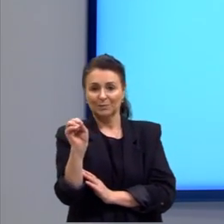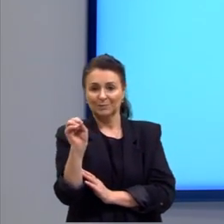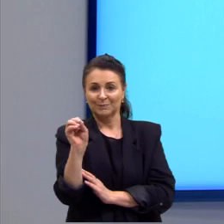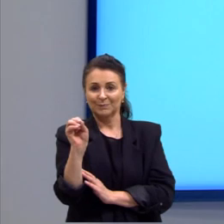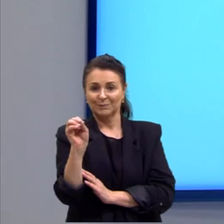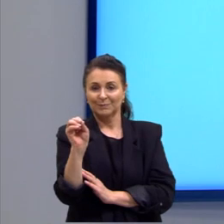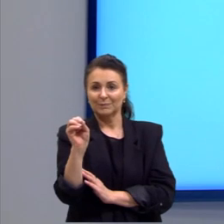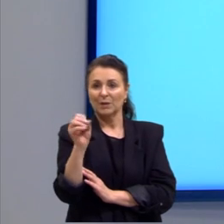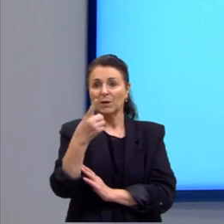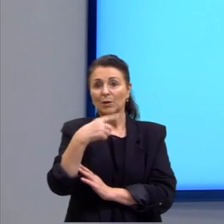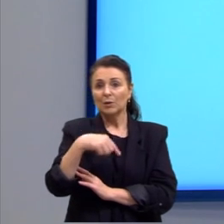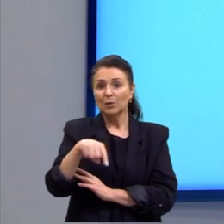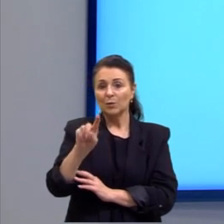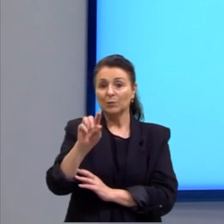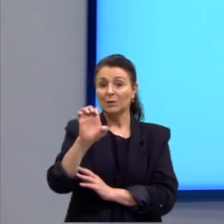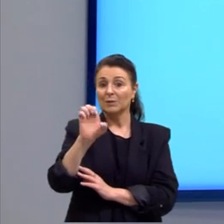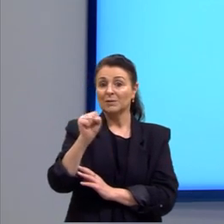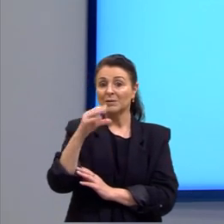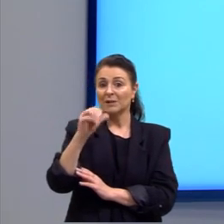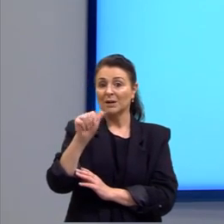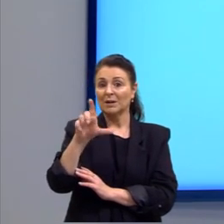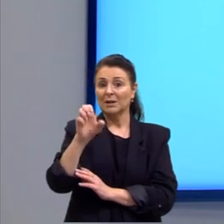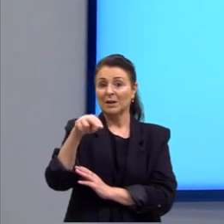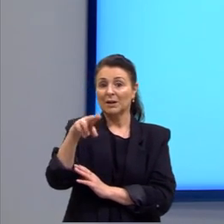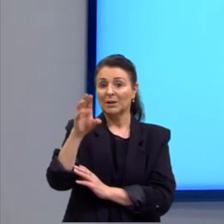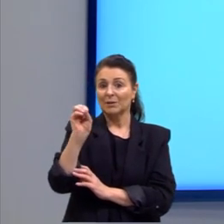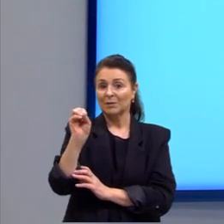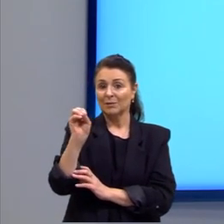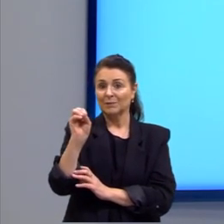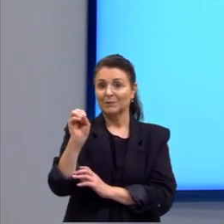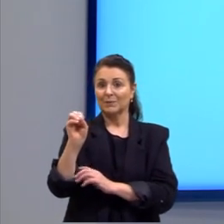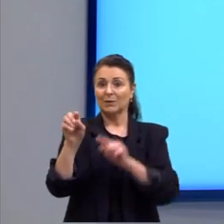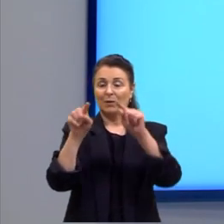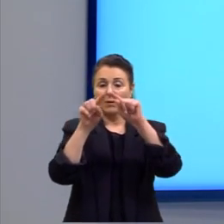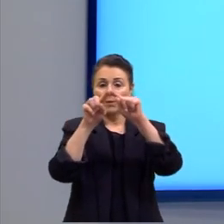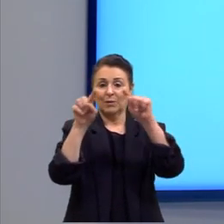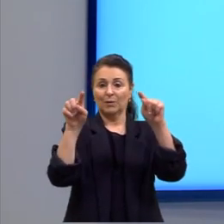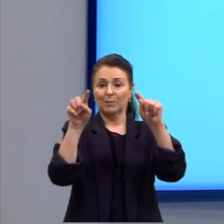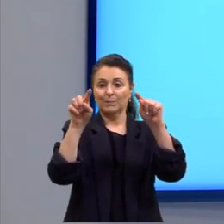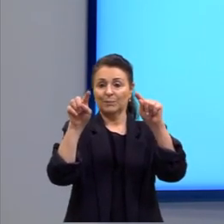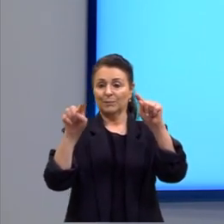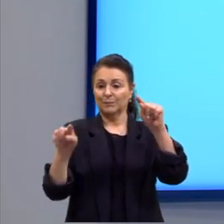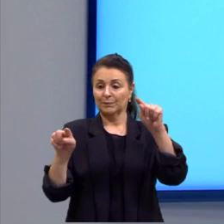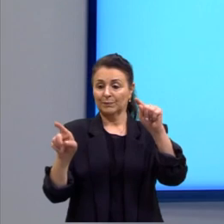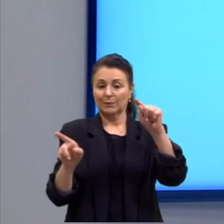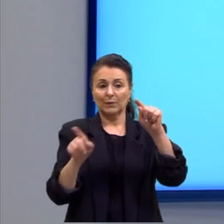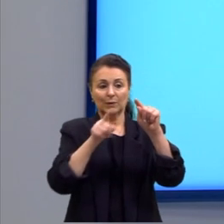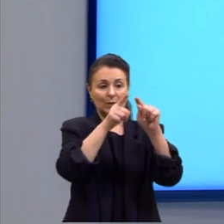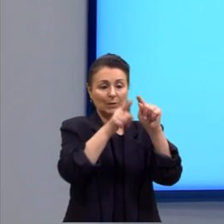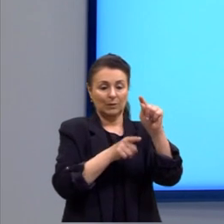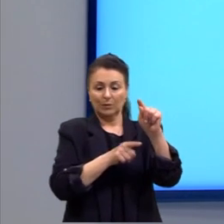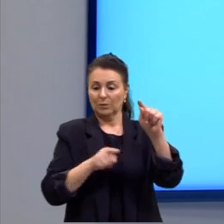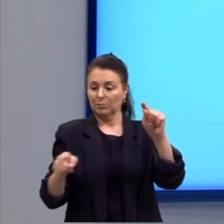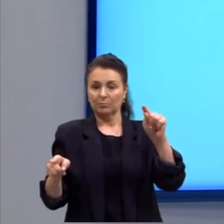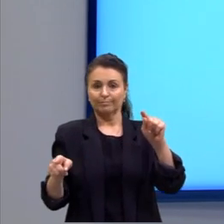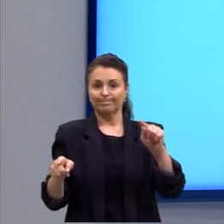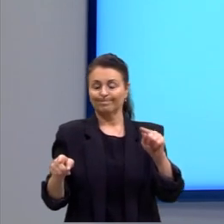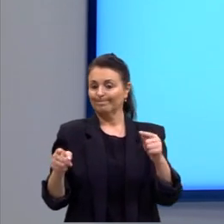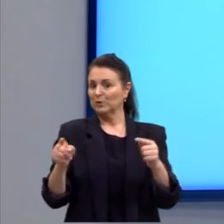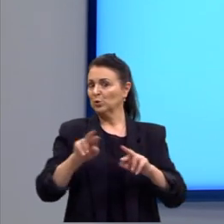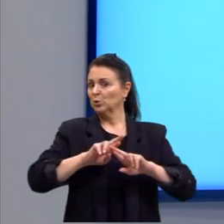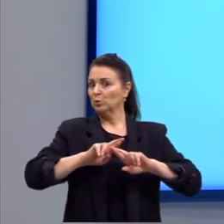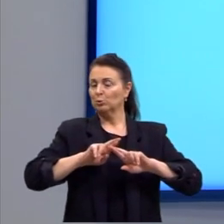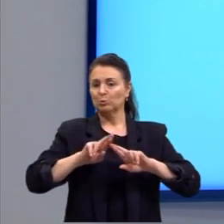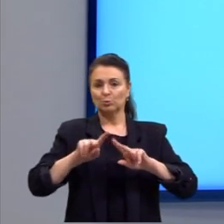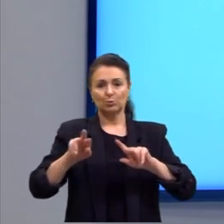e ainda o trapézio escaleno esse aqui possui então todos os lados com medidas diferentes tá